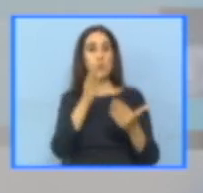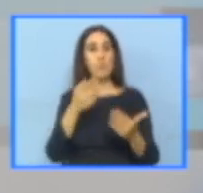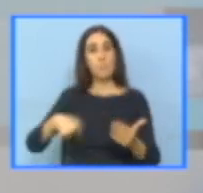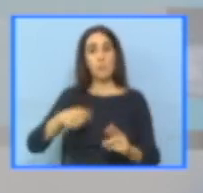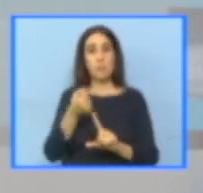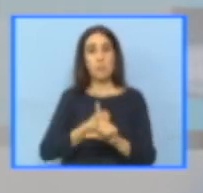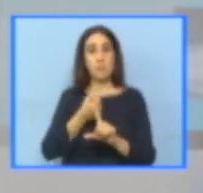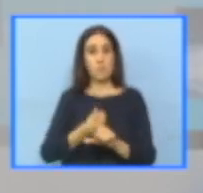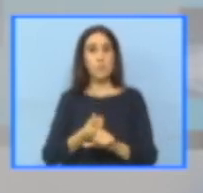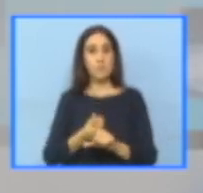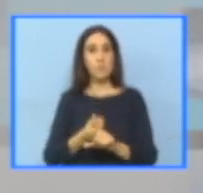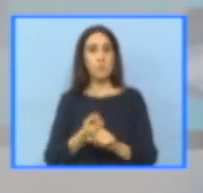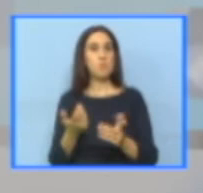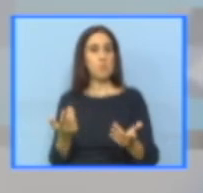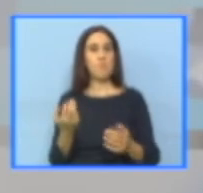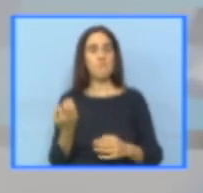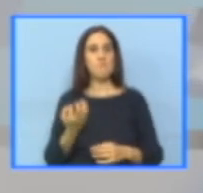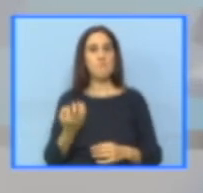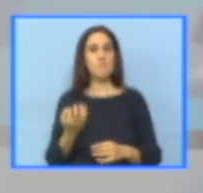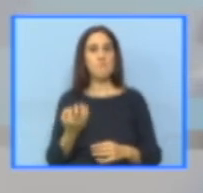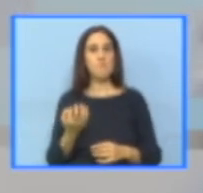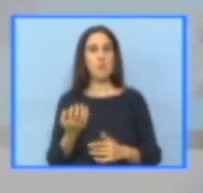nós, que não sendo